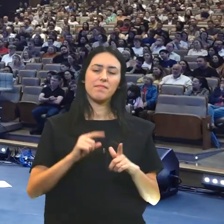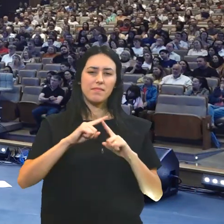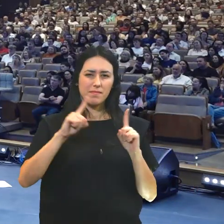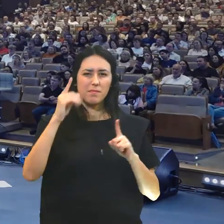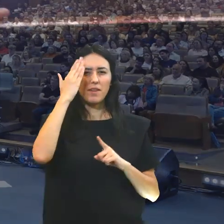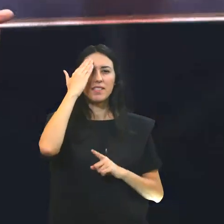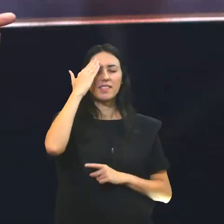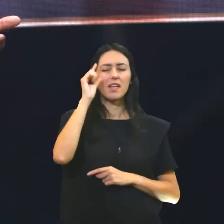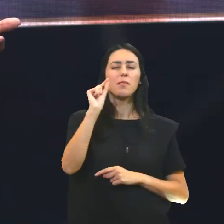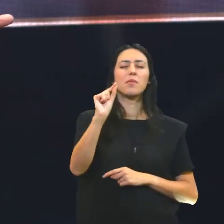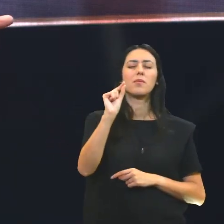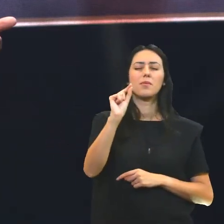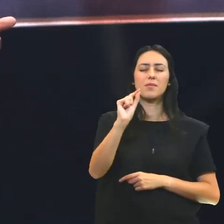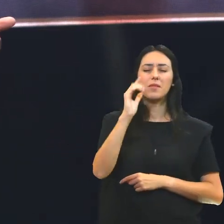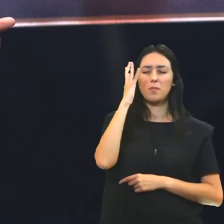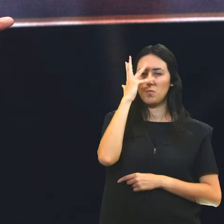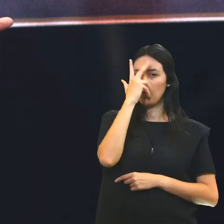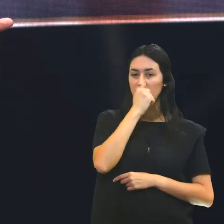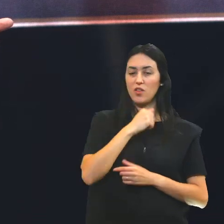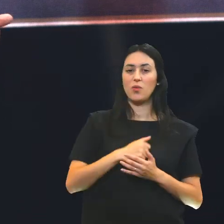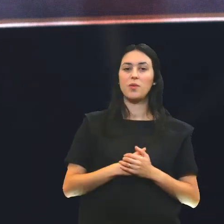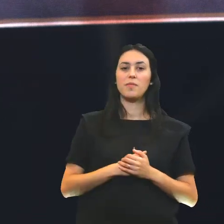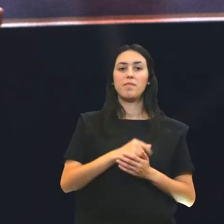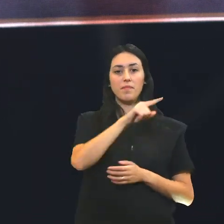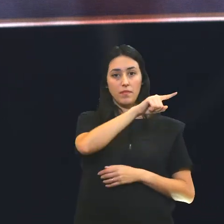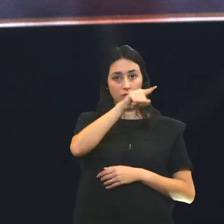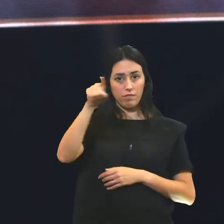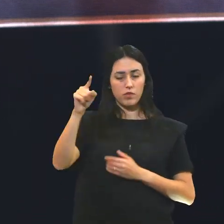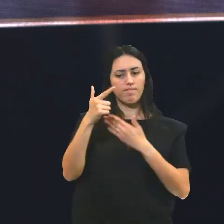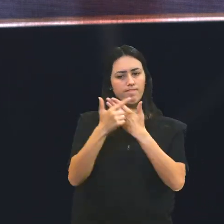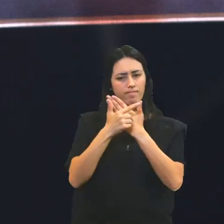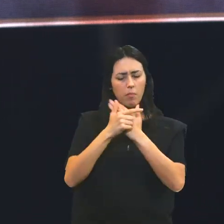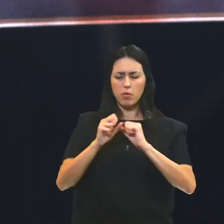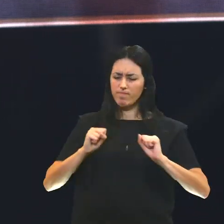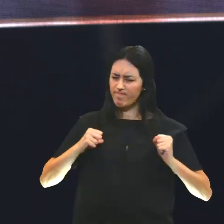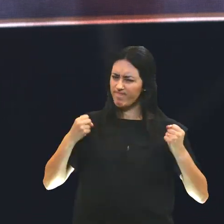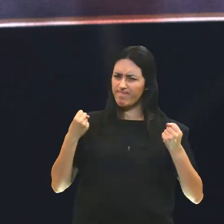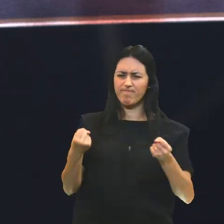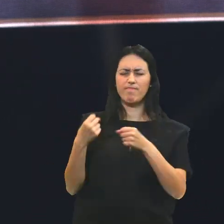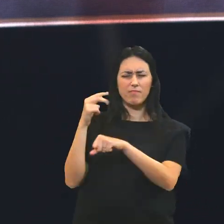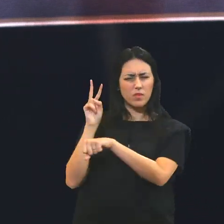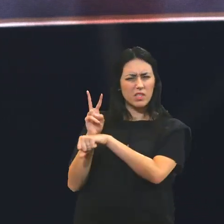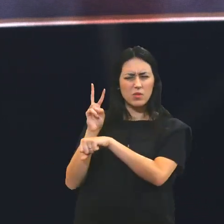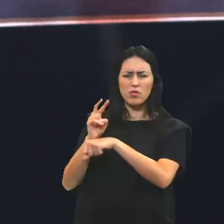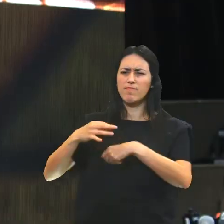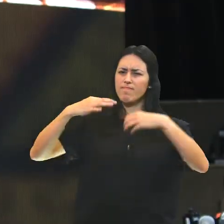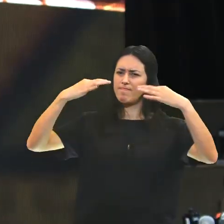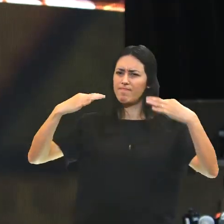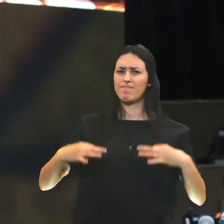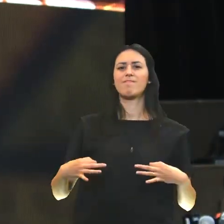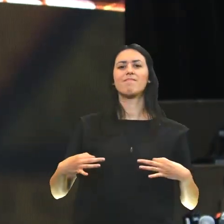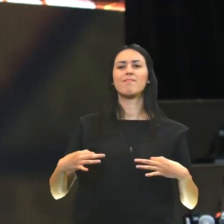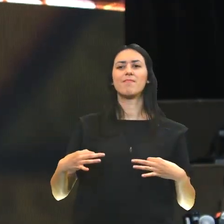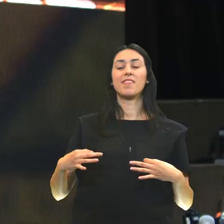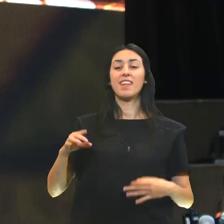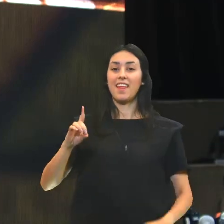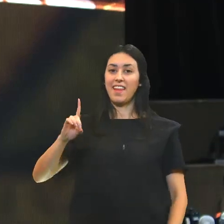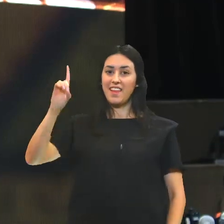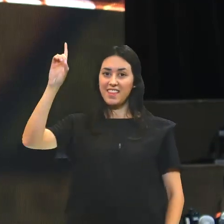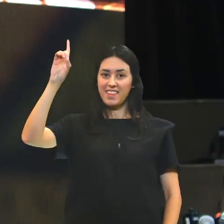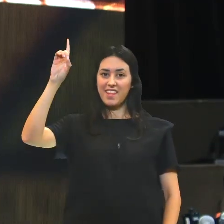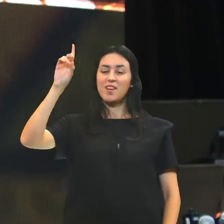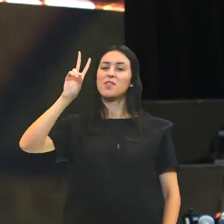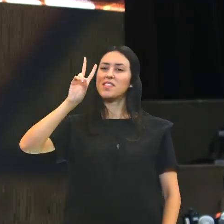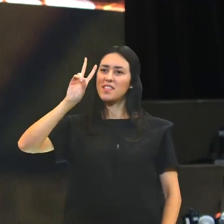Você faz a sua parte com todos os detalhes e cuidados. Deus faz a